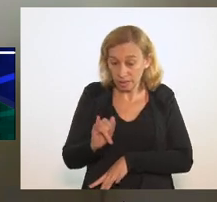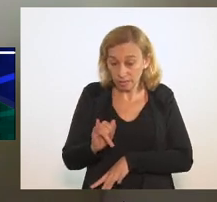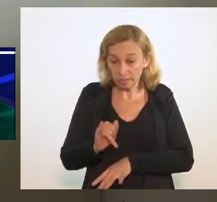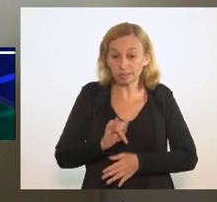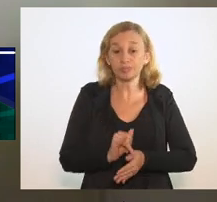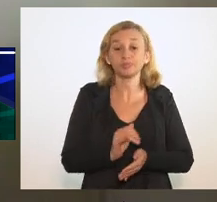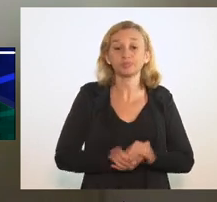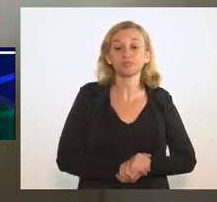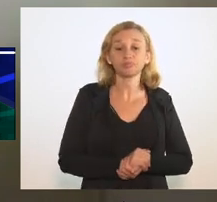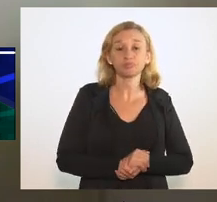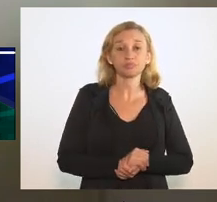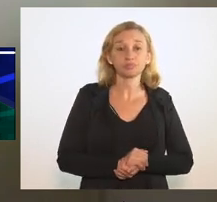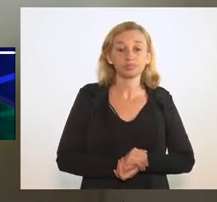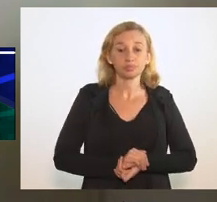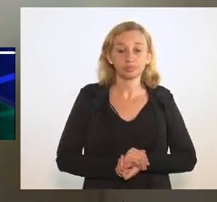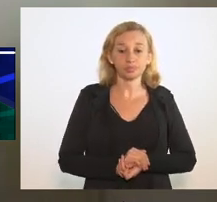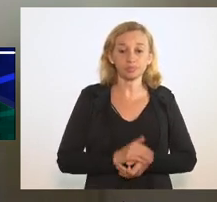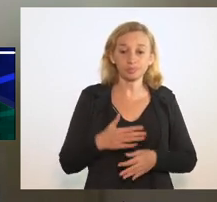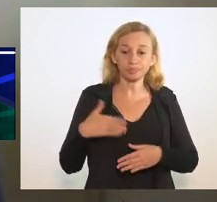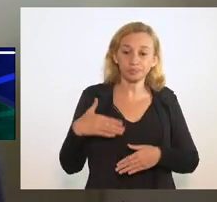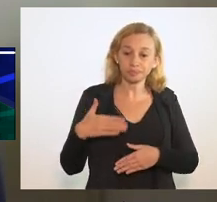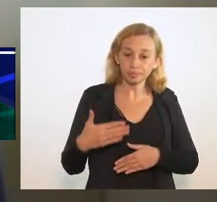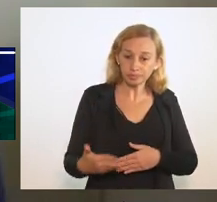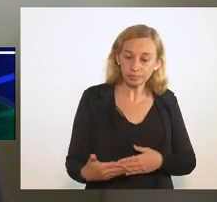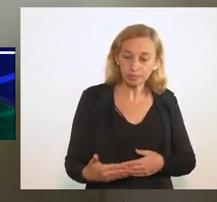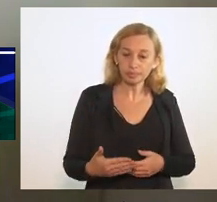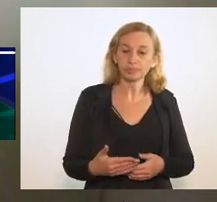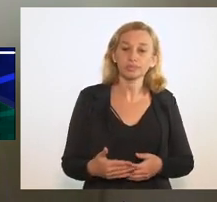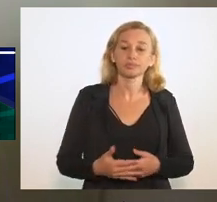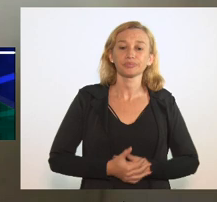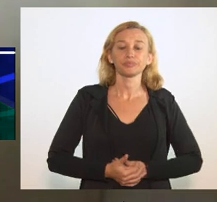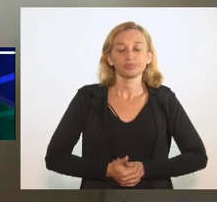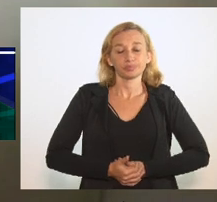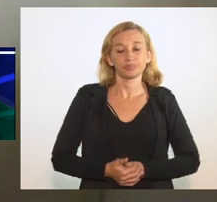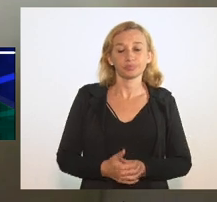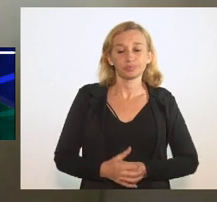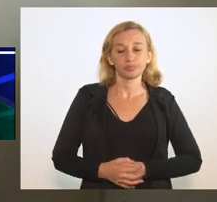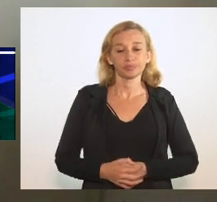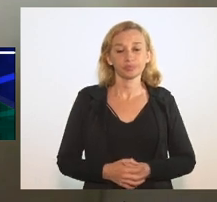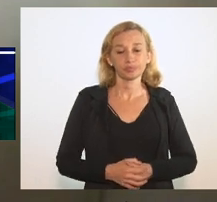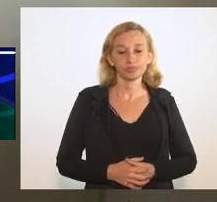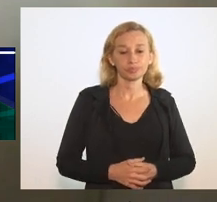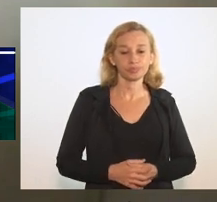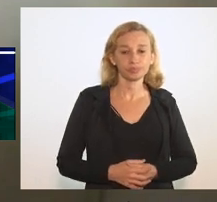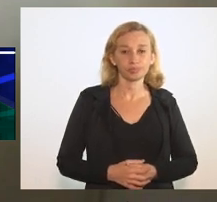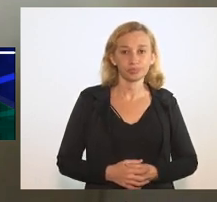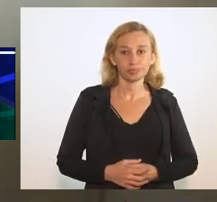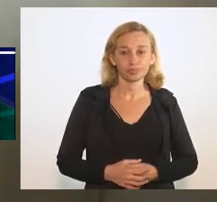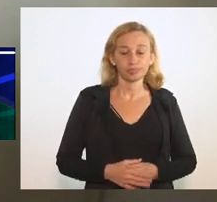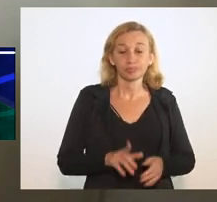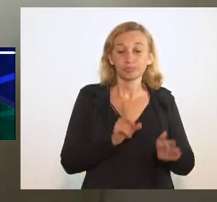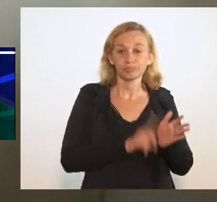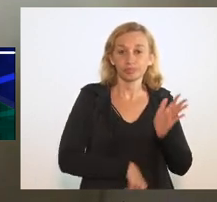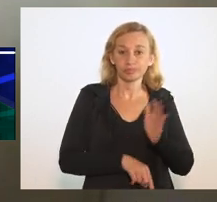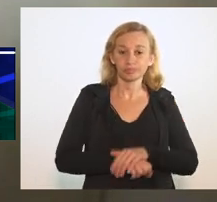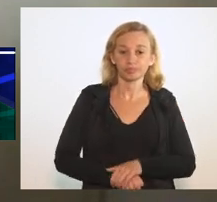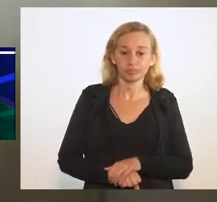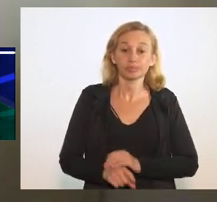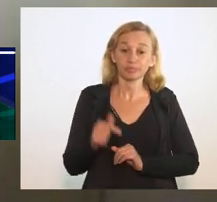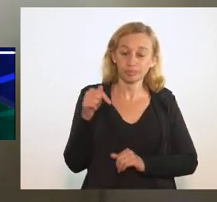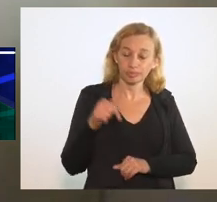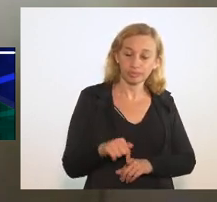fiscal, quilômetros e quilômetros de dutos, deputado Gomes Monteiro, que foi abatido